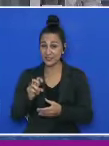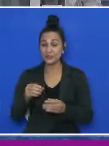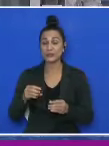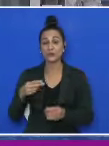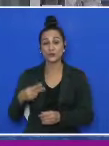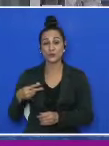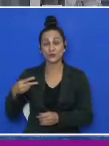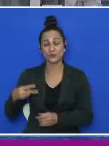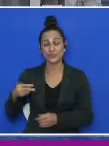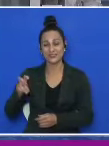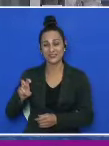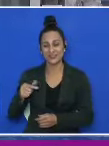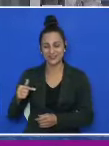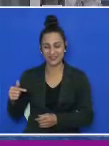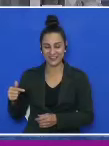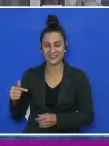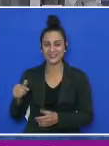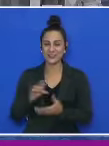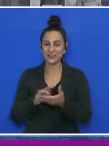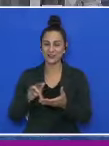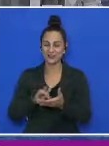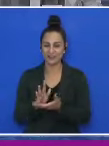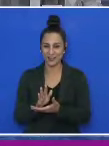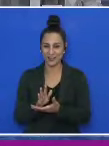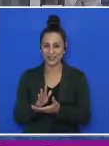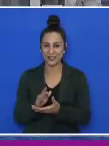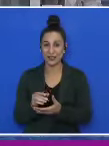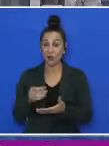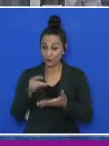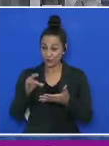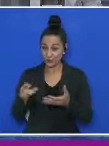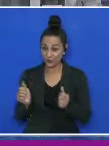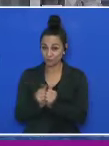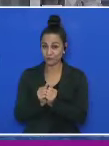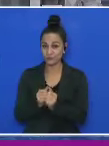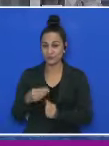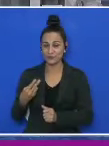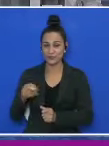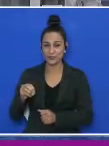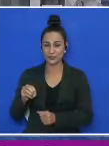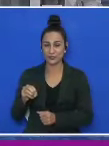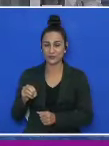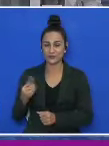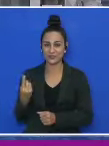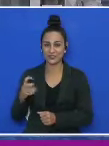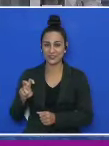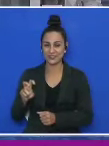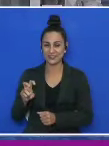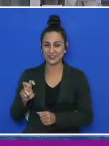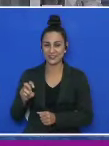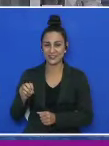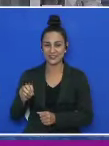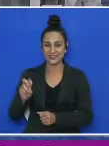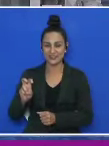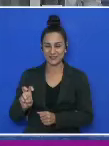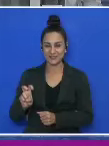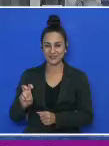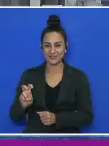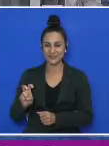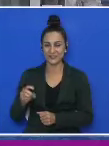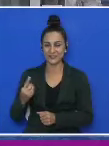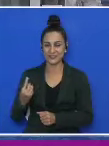concurso 2.257 da Loto Fácil. Confira comigo. 20, 15,